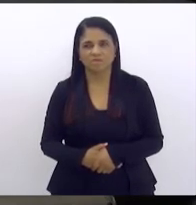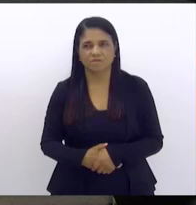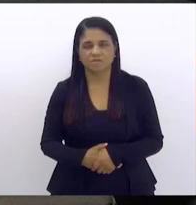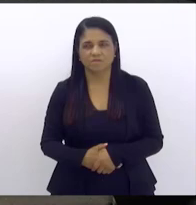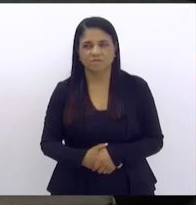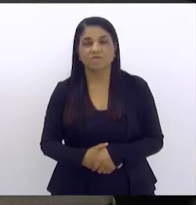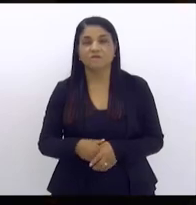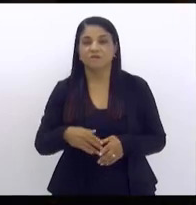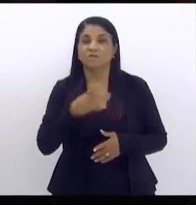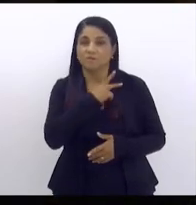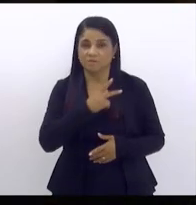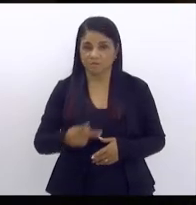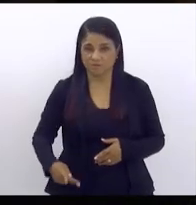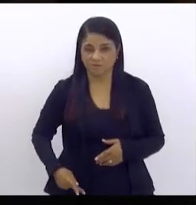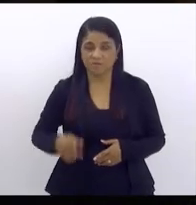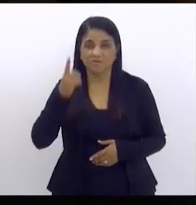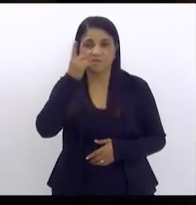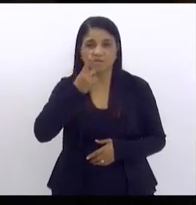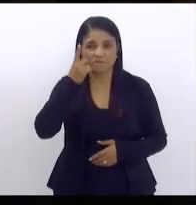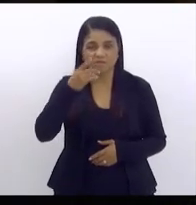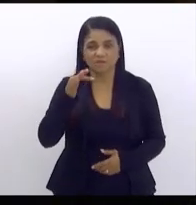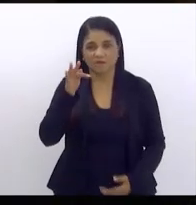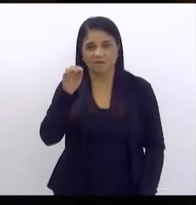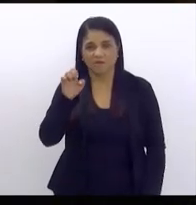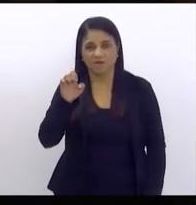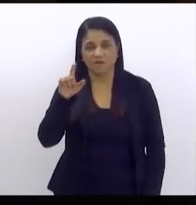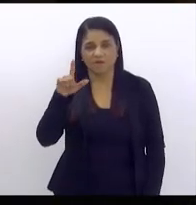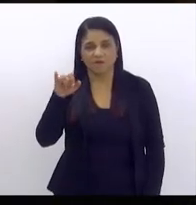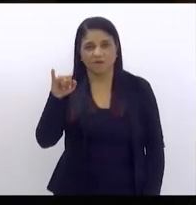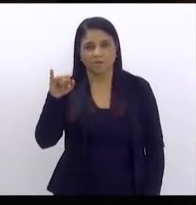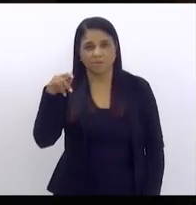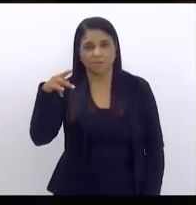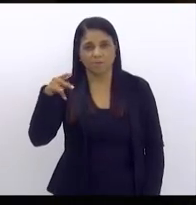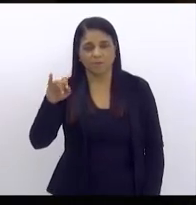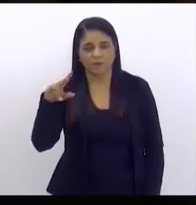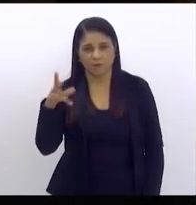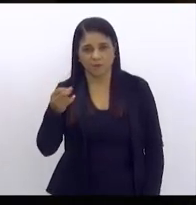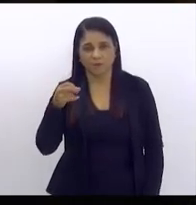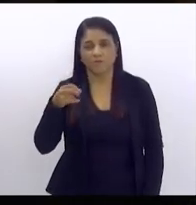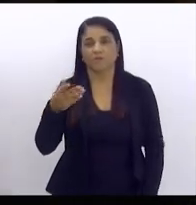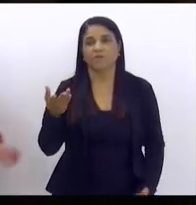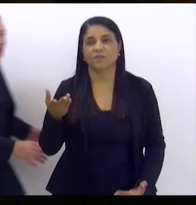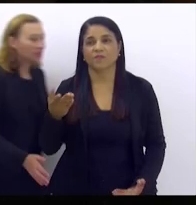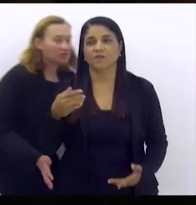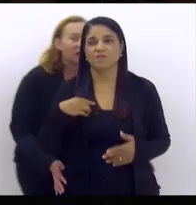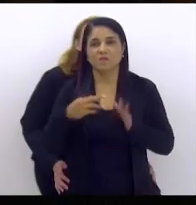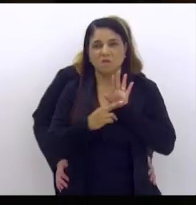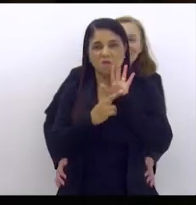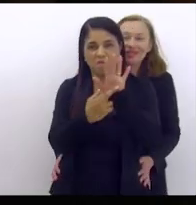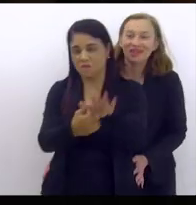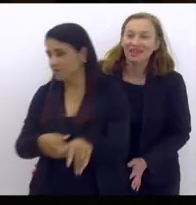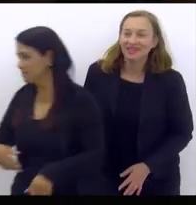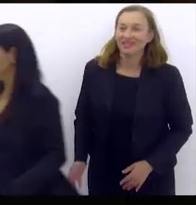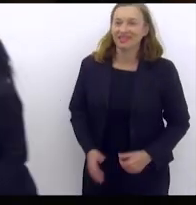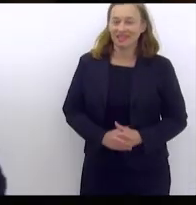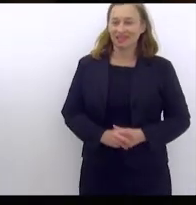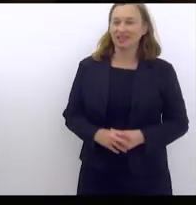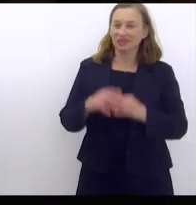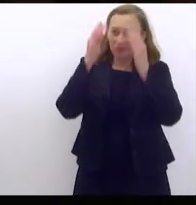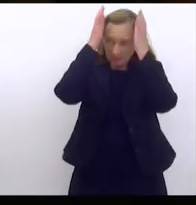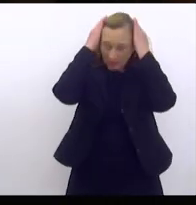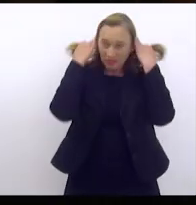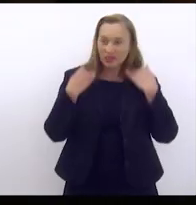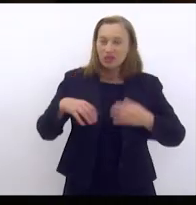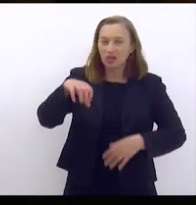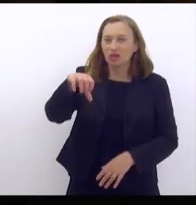Senhor presidente, deputado Filipinho Raves, digno representante de